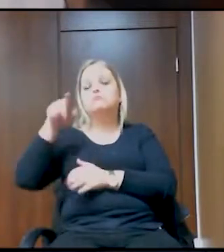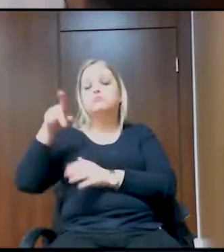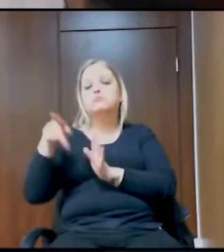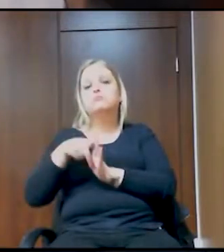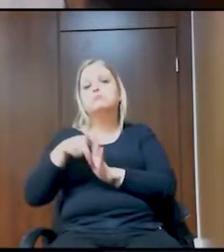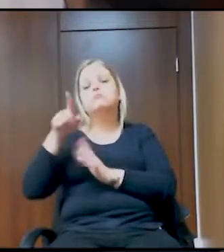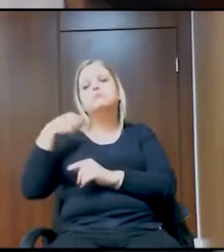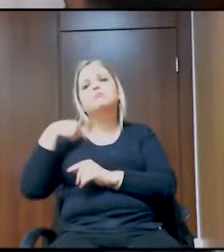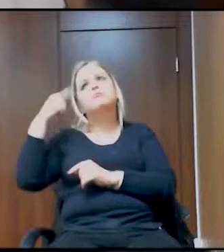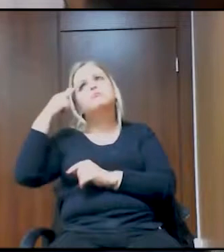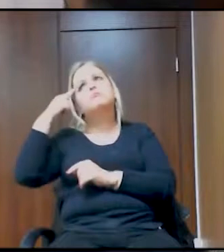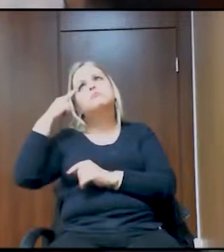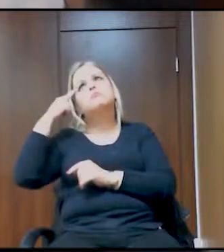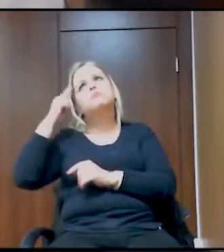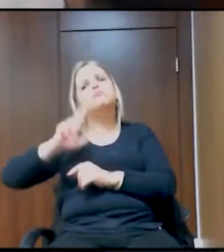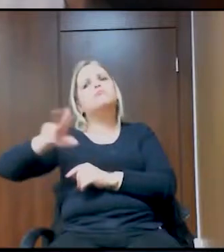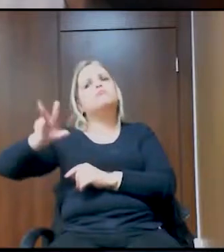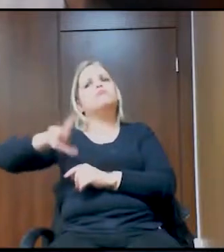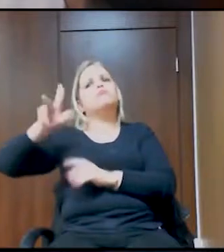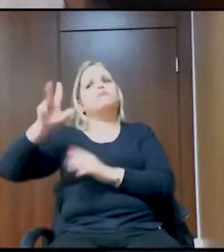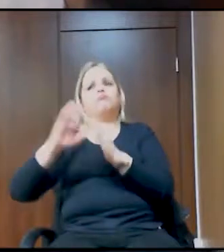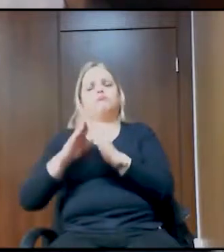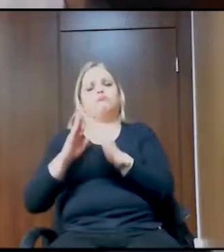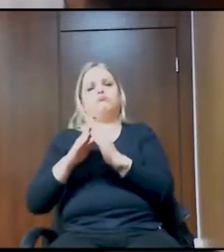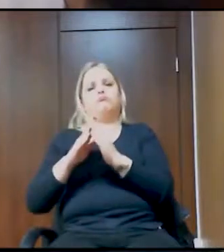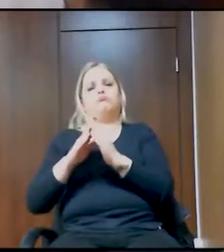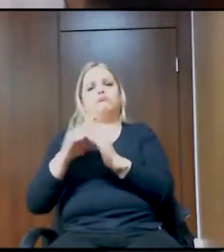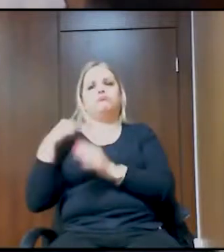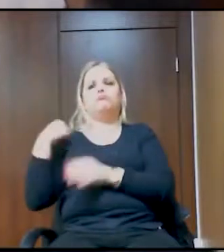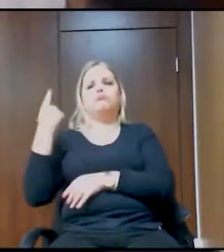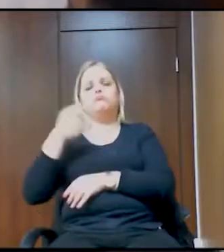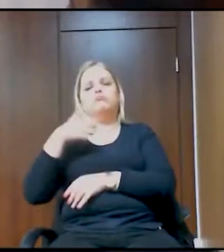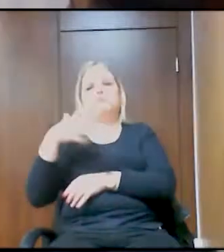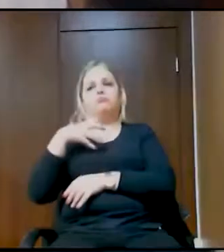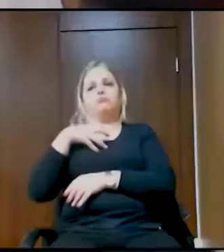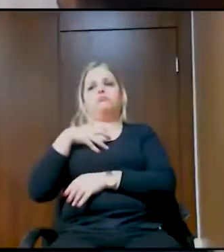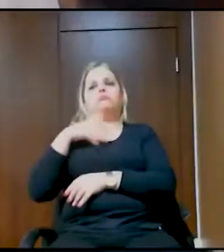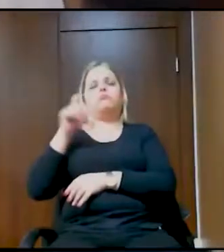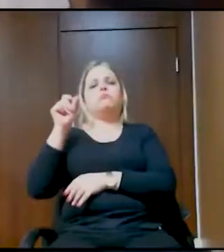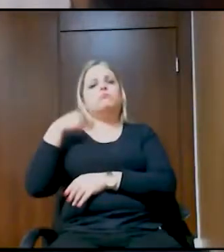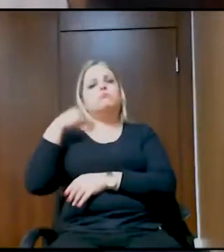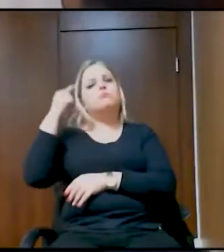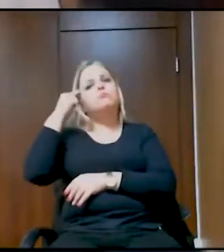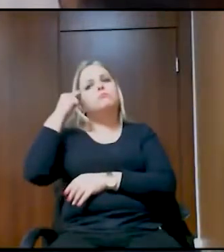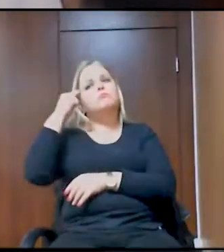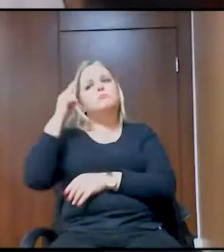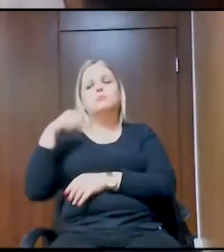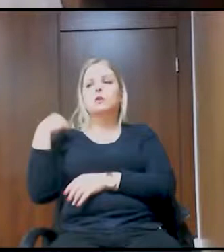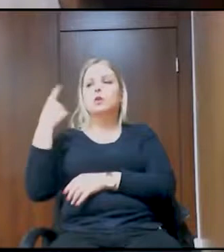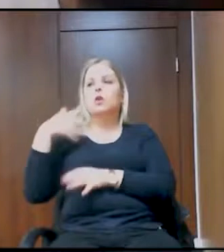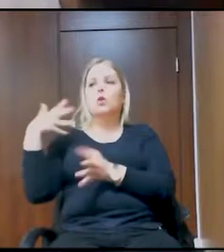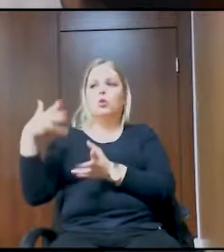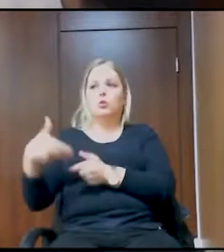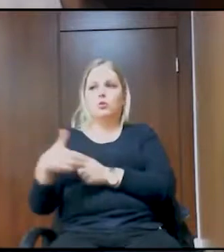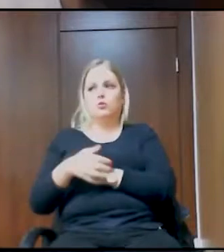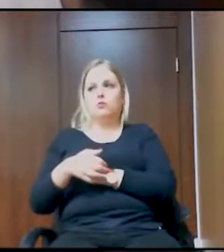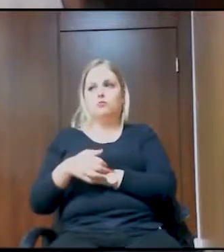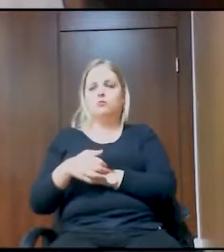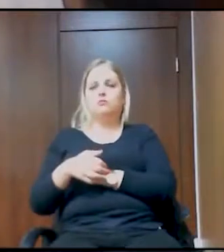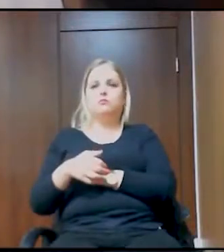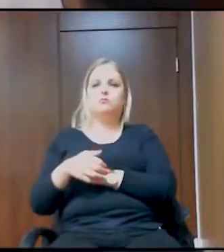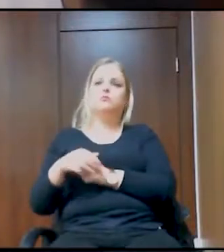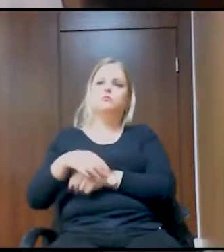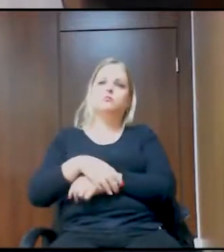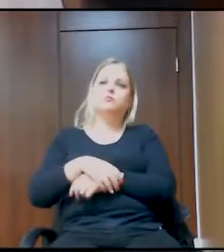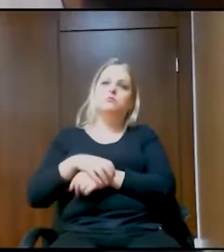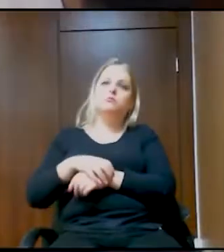de se pensar um outro tipo de moradia. A gente ainda tem uma forma institucional de pensar, nós todos, né?